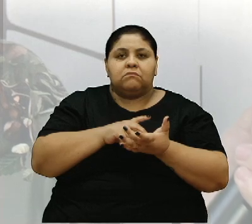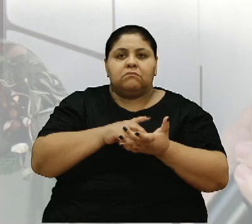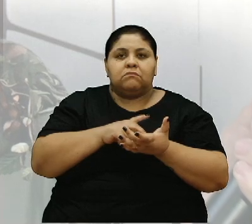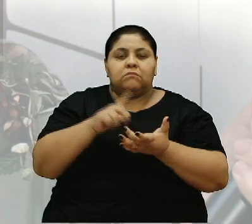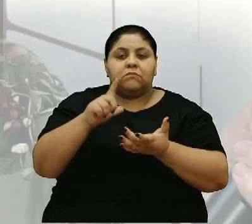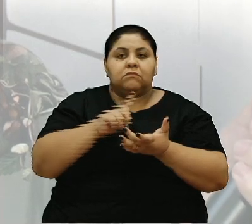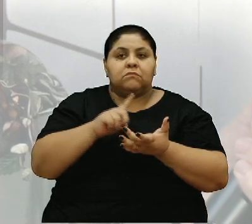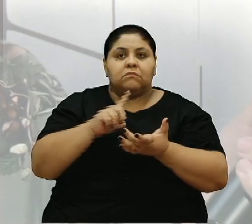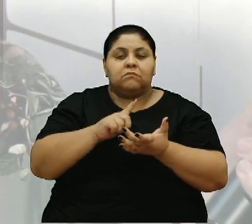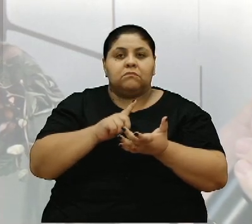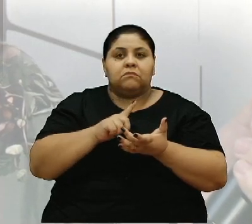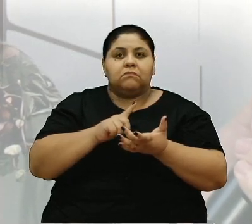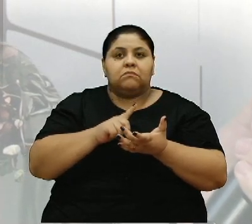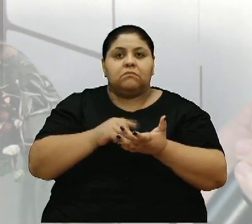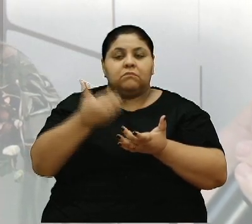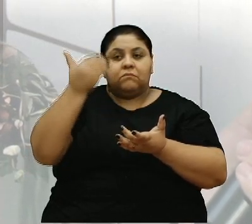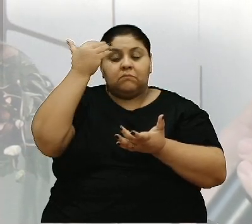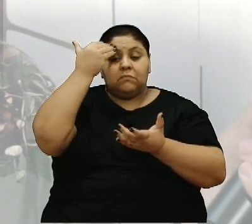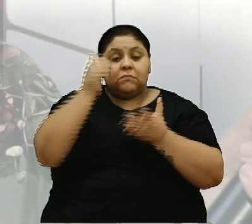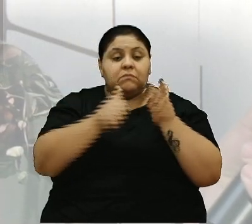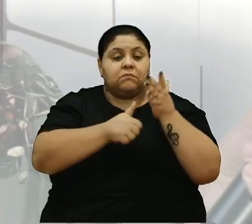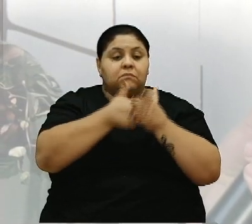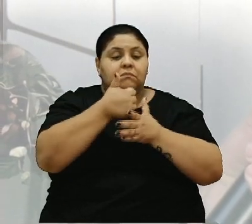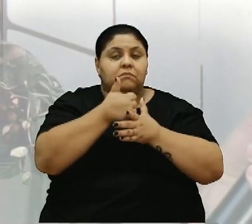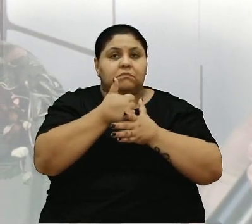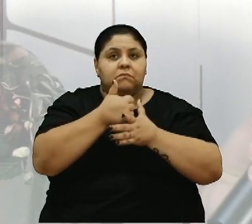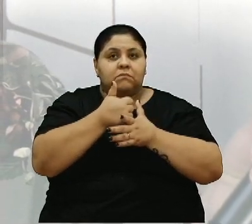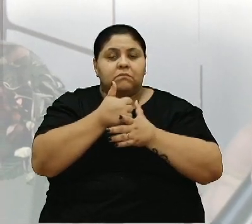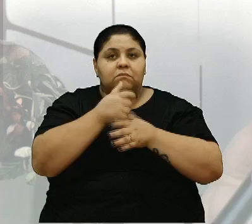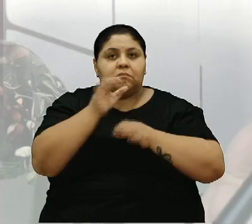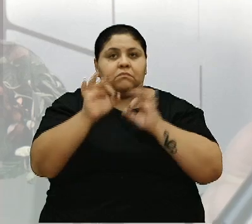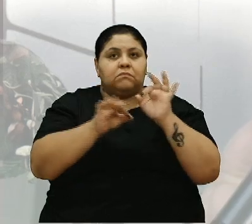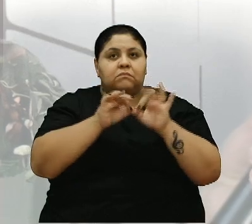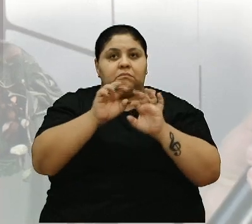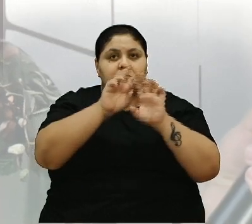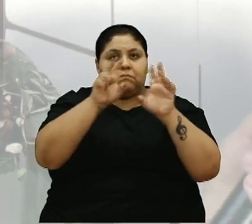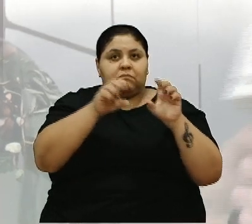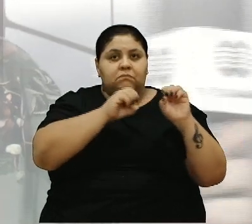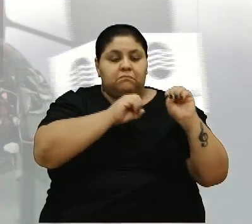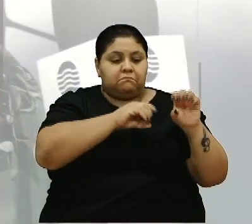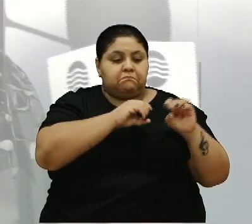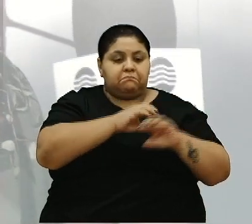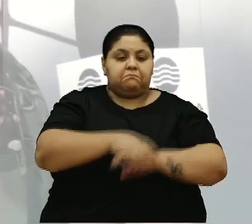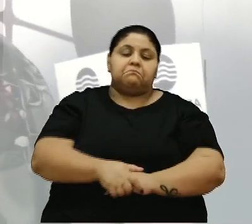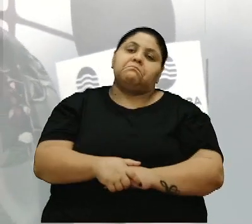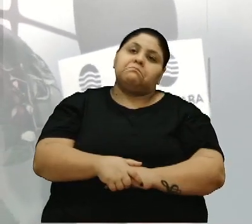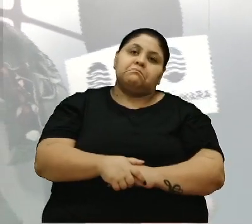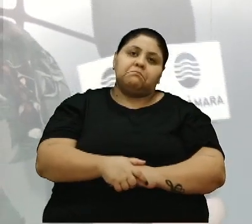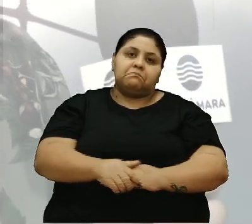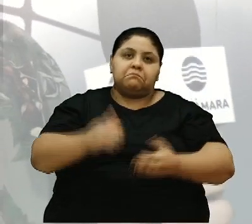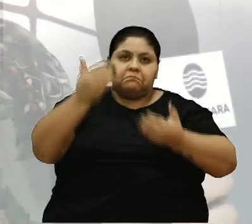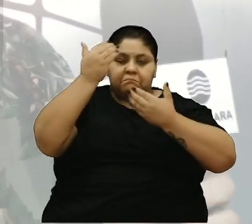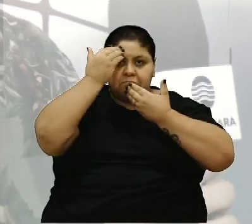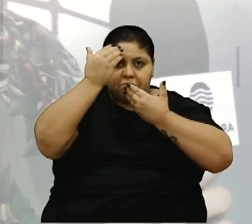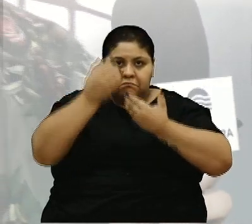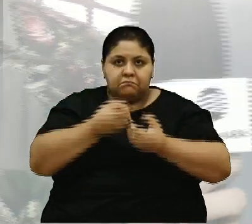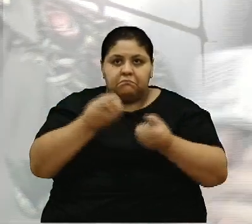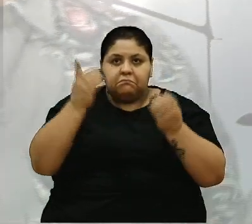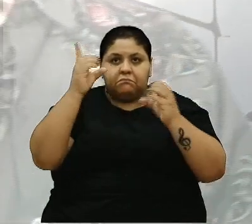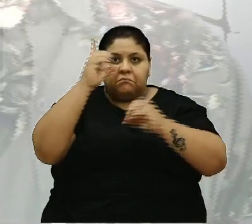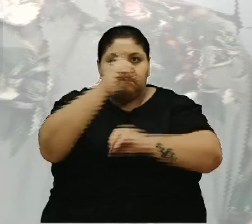condicionamento de entendimento melhor no que se refere a este assunto Educacional então Vereador Muito obrigado e tenha um bom dia